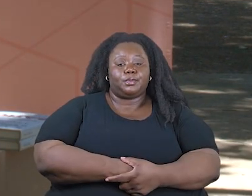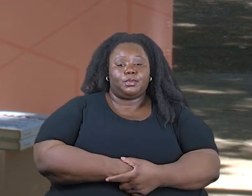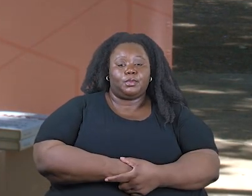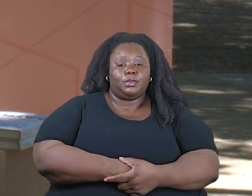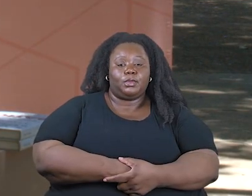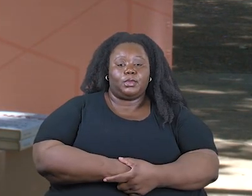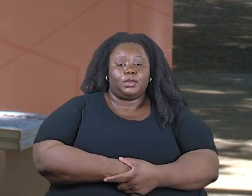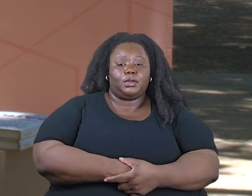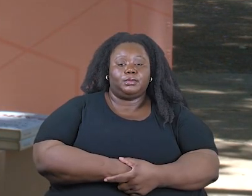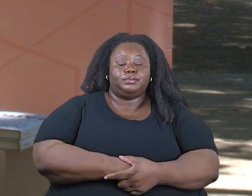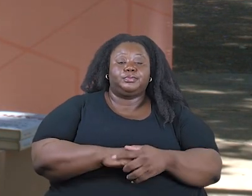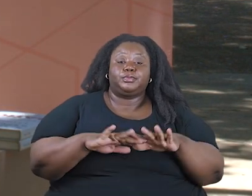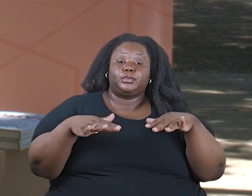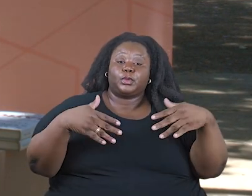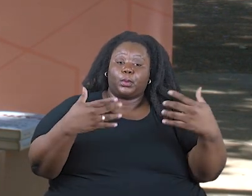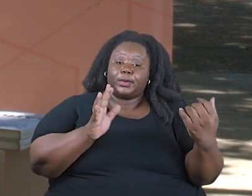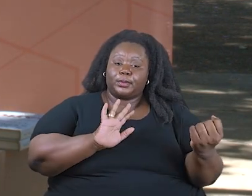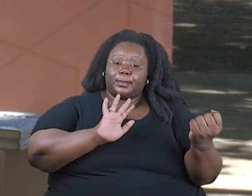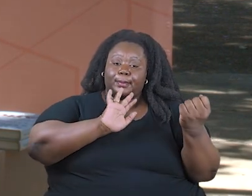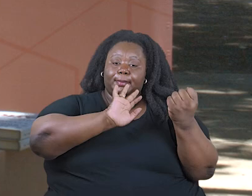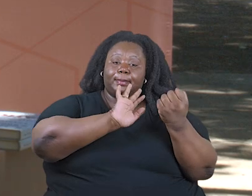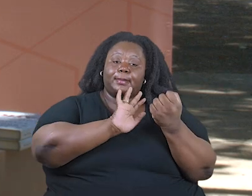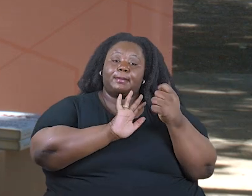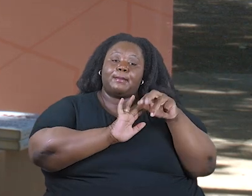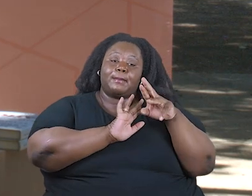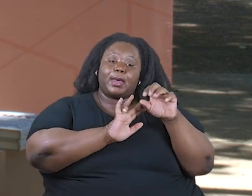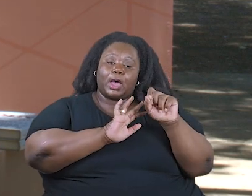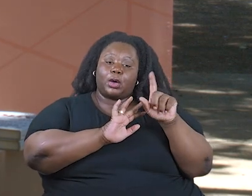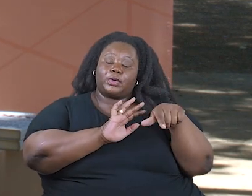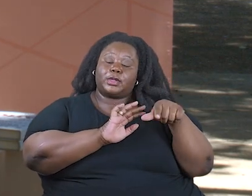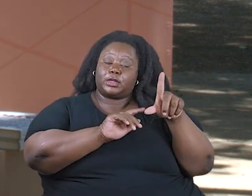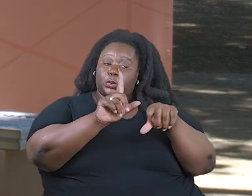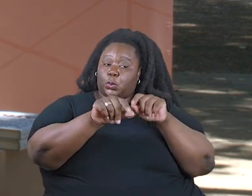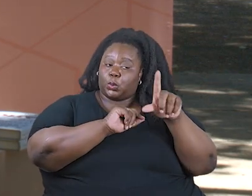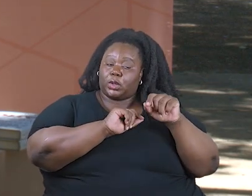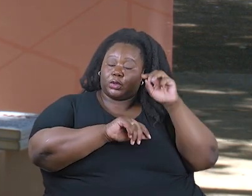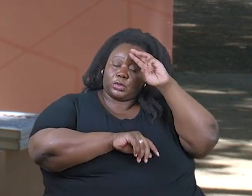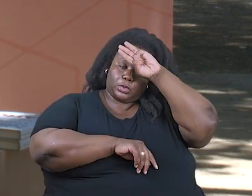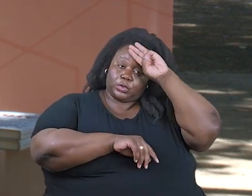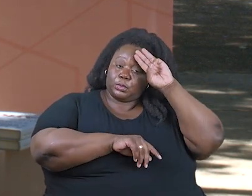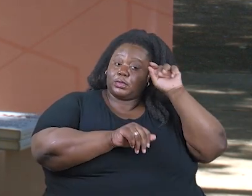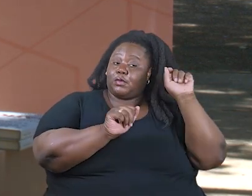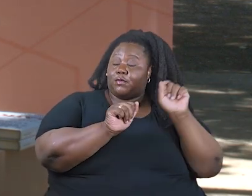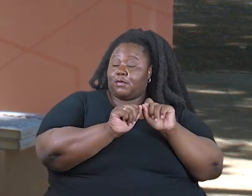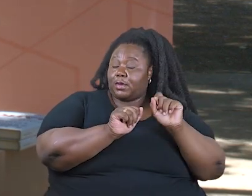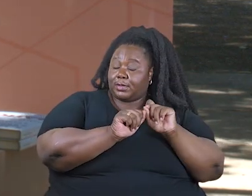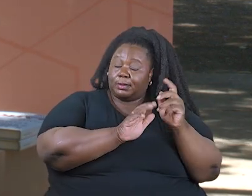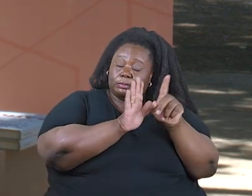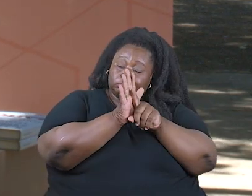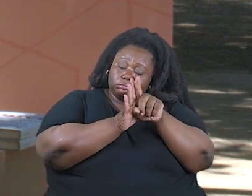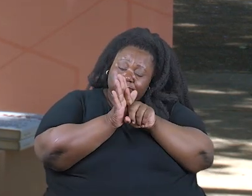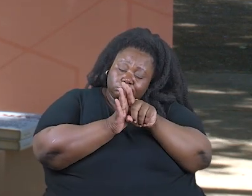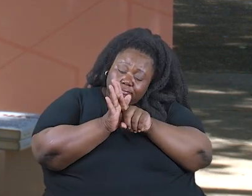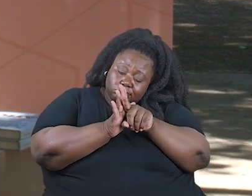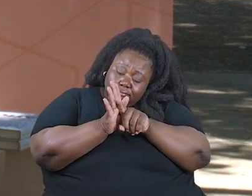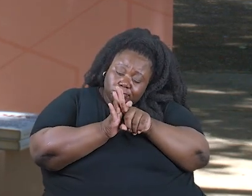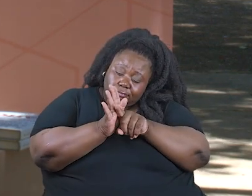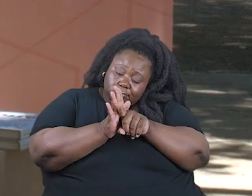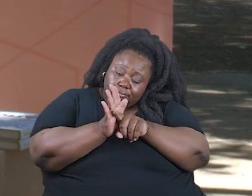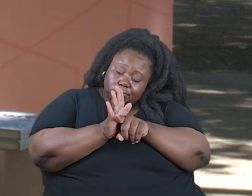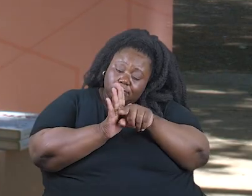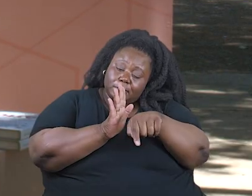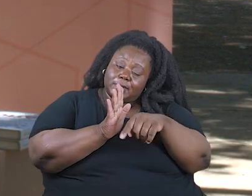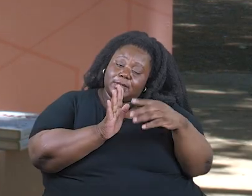o Marconi Drummond, que na época era o curador do museu, foi fazer uma pesquisa